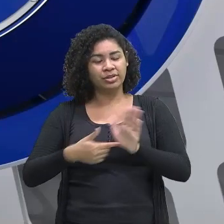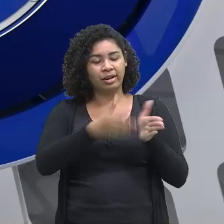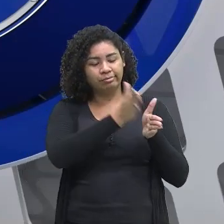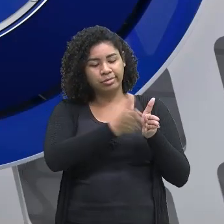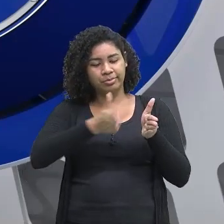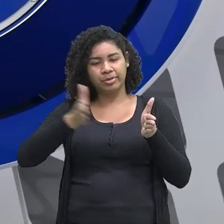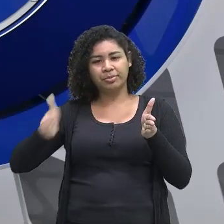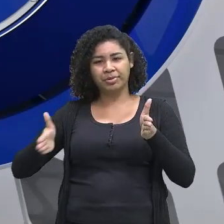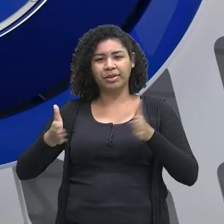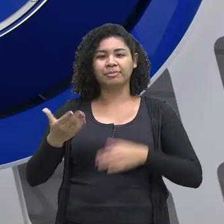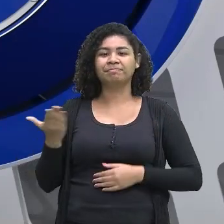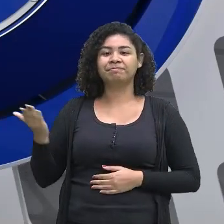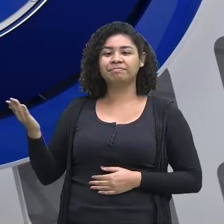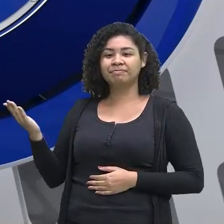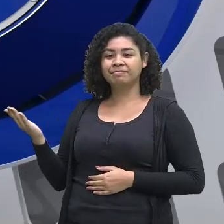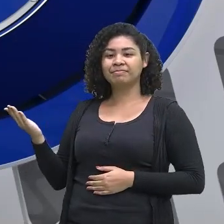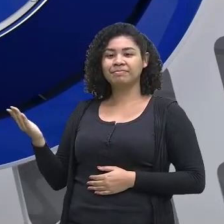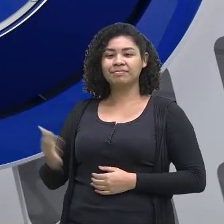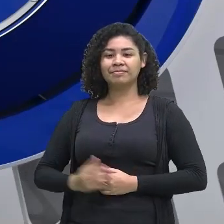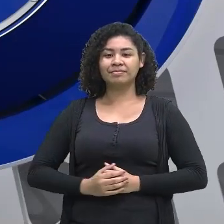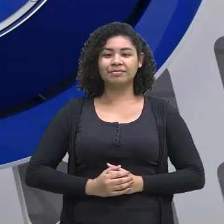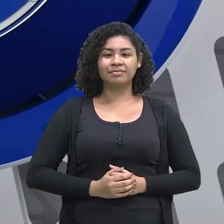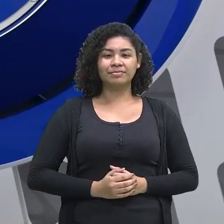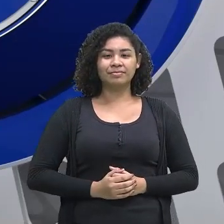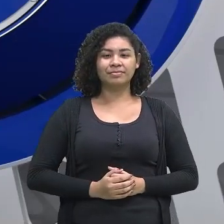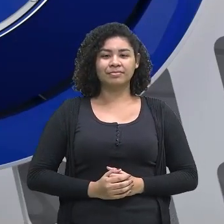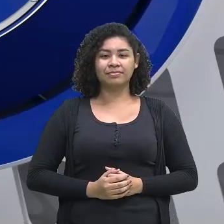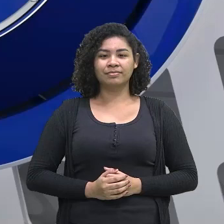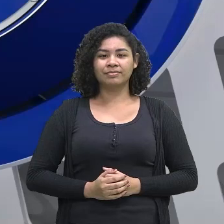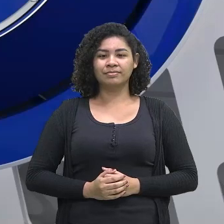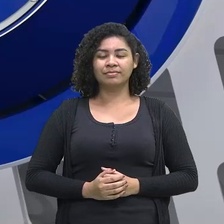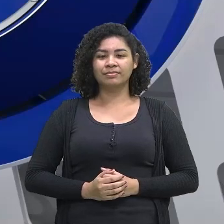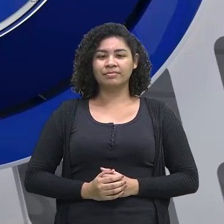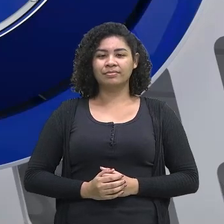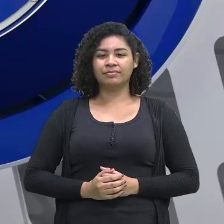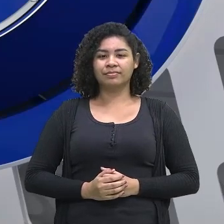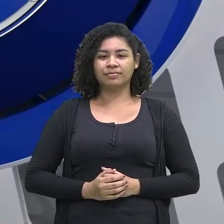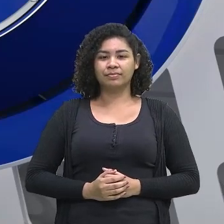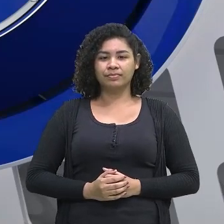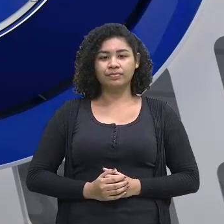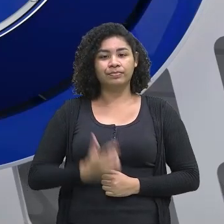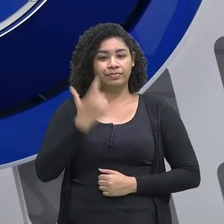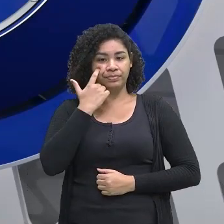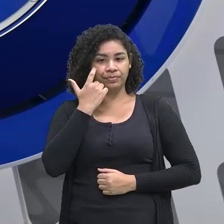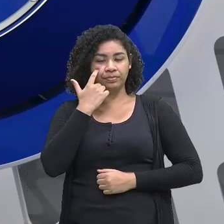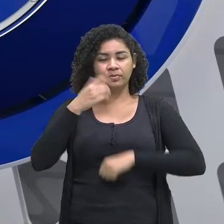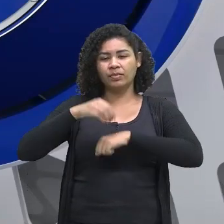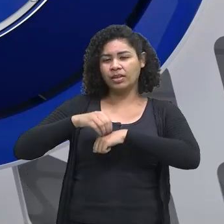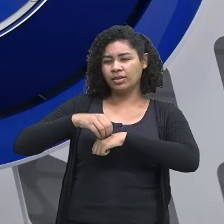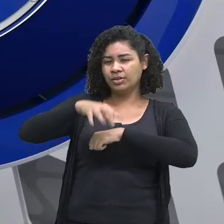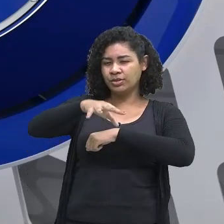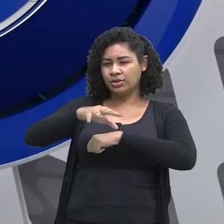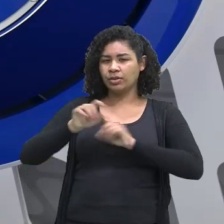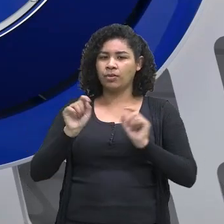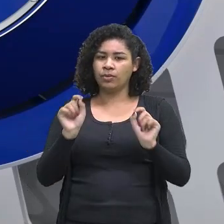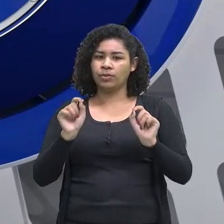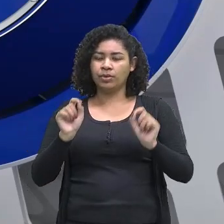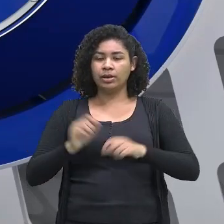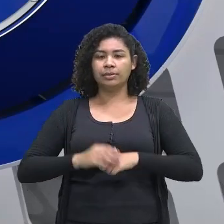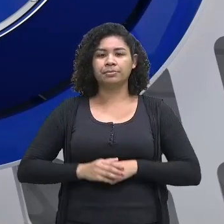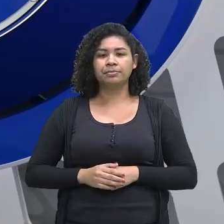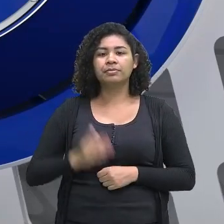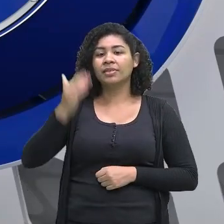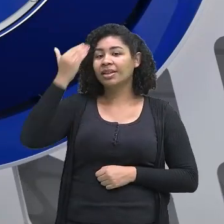do scanning. Vamos lá, então. Então, uma das nossas dicas é aqui, entender